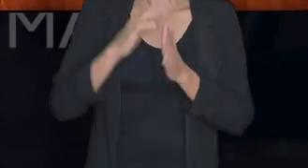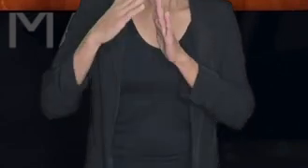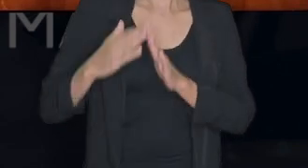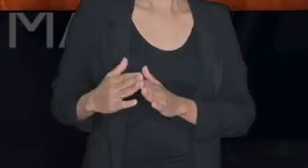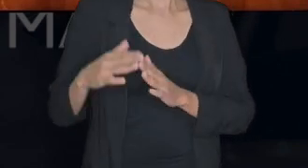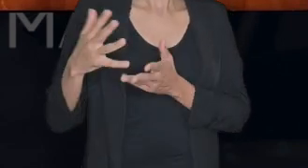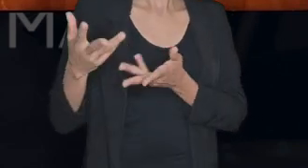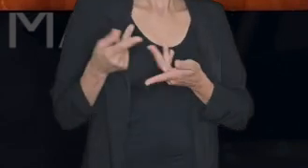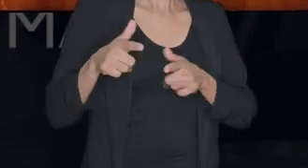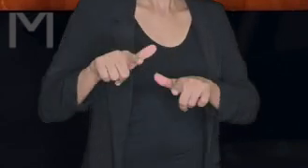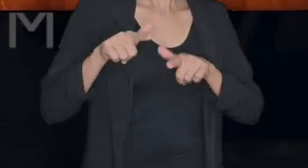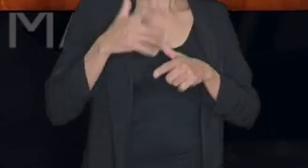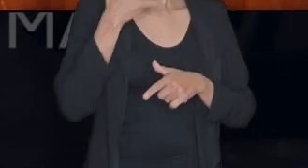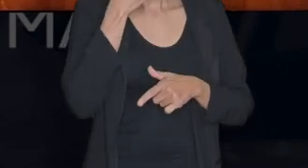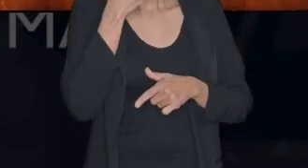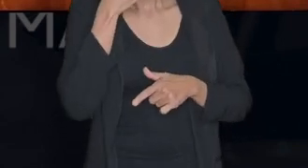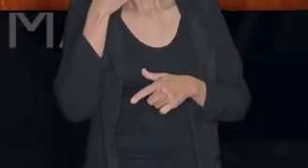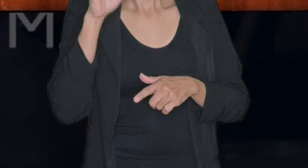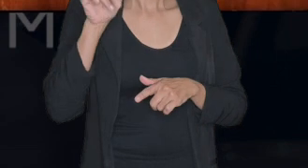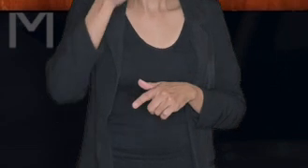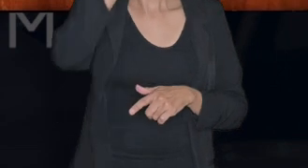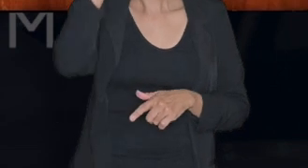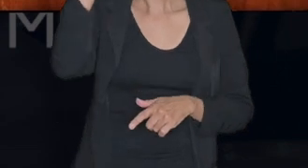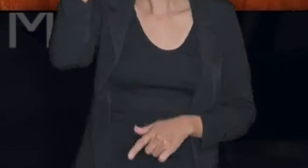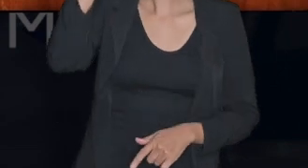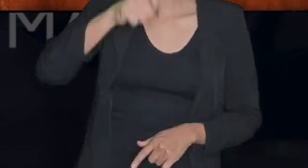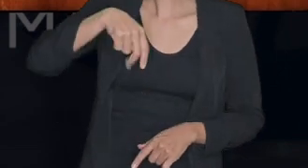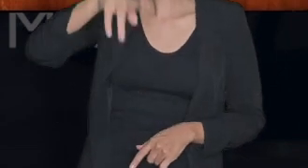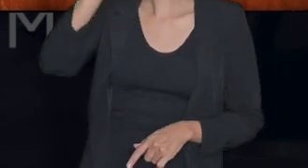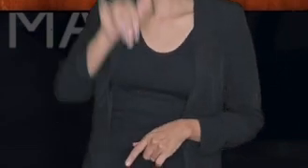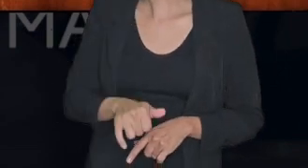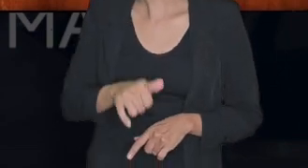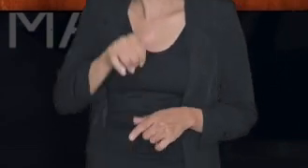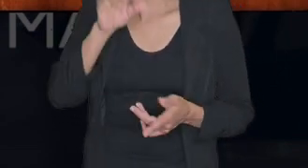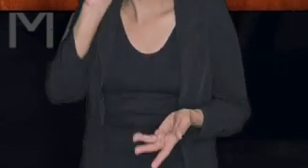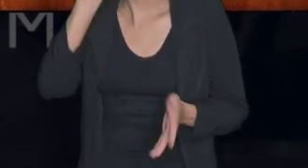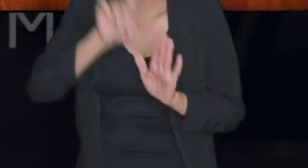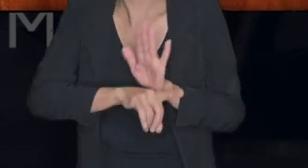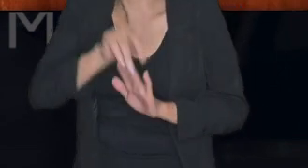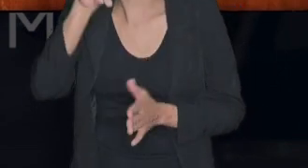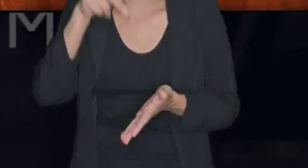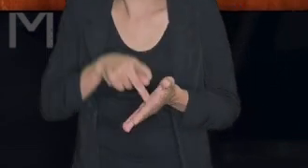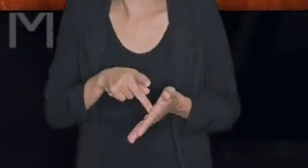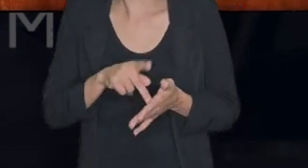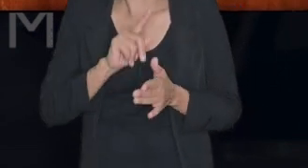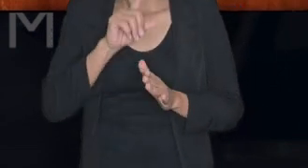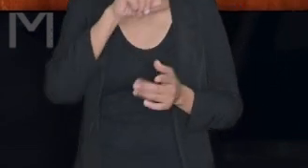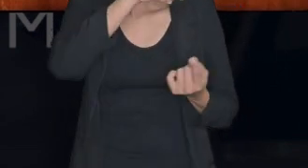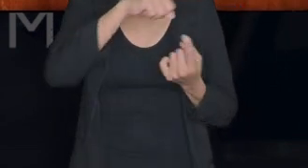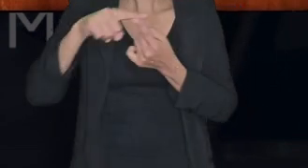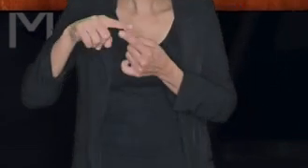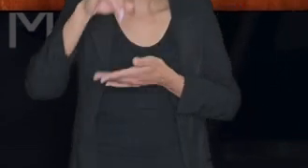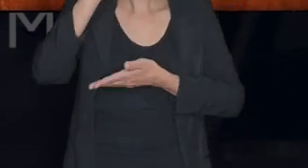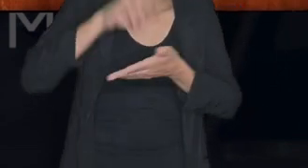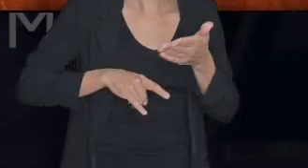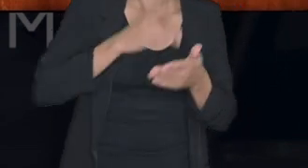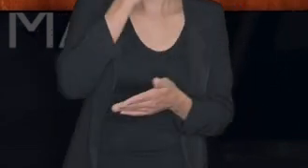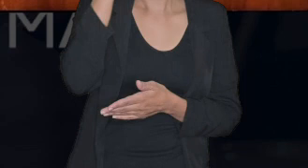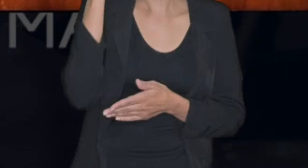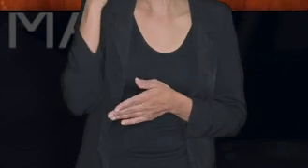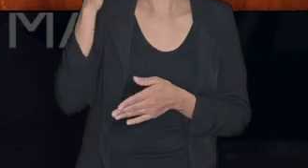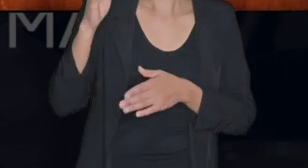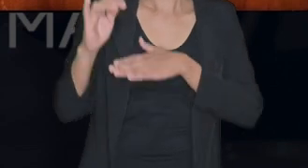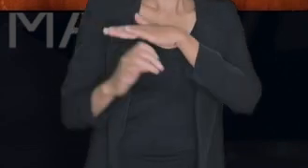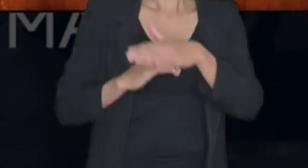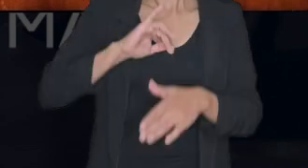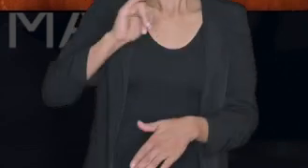quem são os titulares de direitos reais sobre os imóveis, registrador de títulos e documentos e pessoas jurídicas, temos os oficiais de registro civil